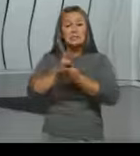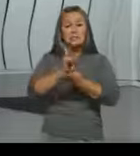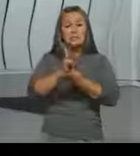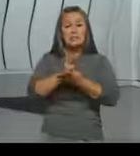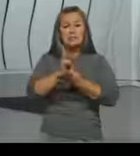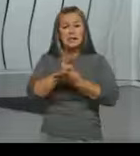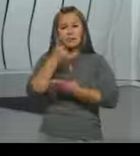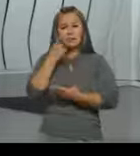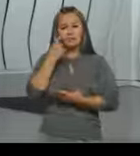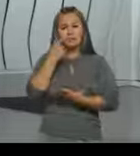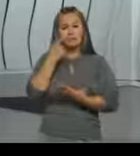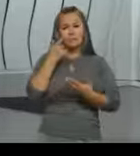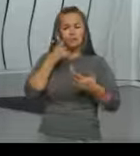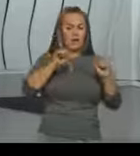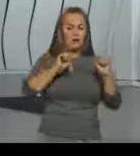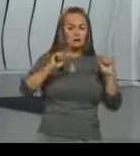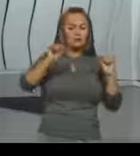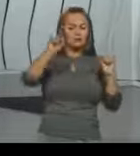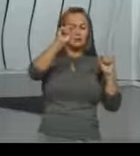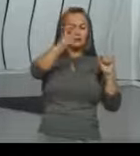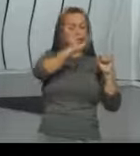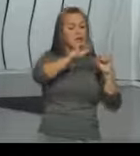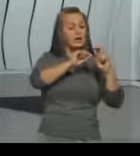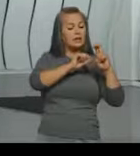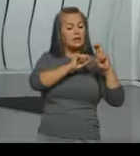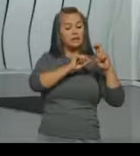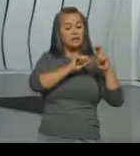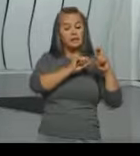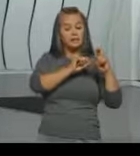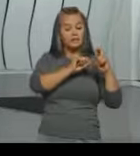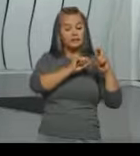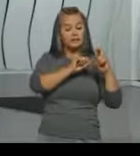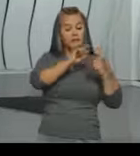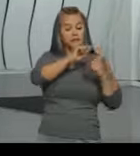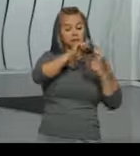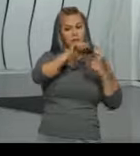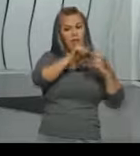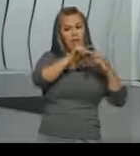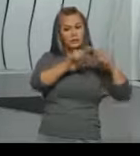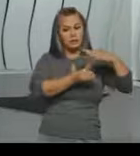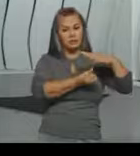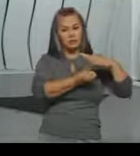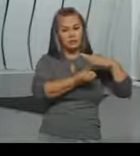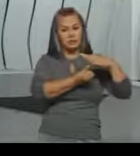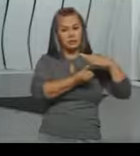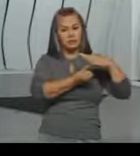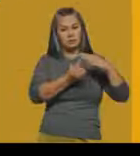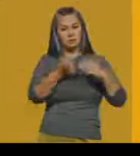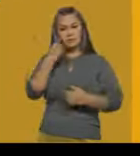pegar aqui, ó, 5π sobre 6, aí você vai escrever, vamos escrever do lado de cá, ó,